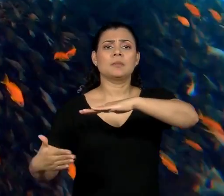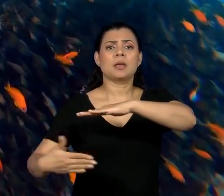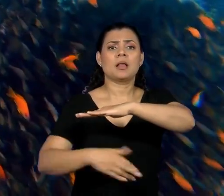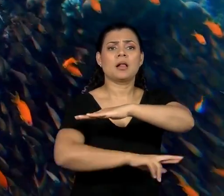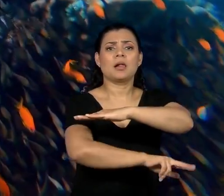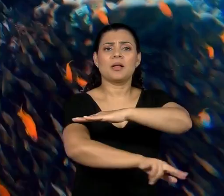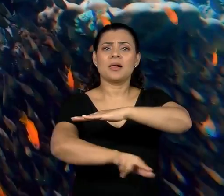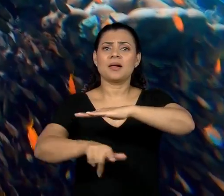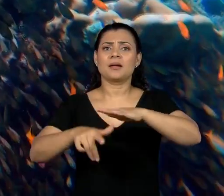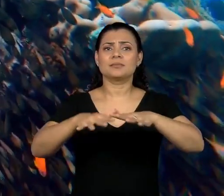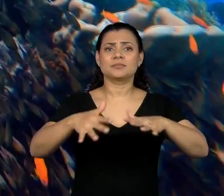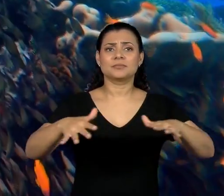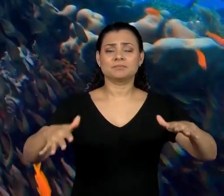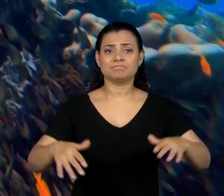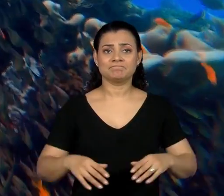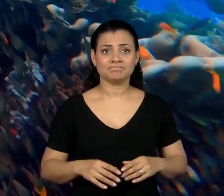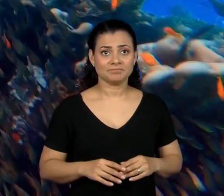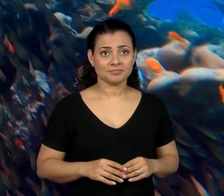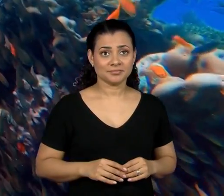aos ecossistemas.